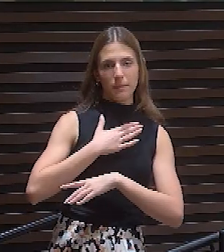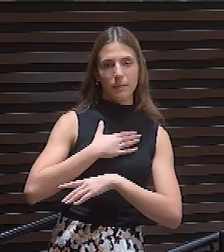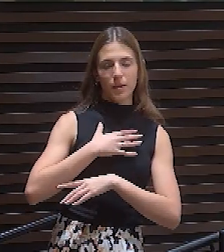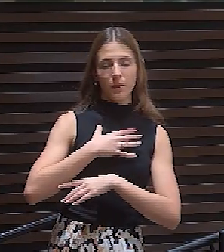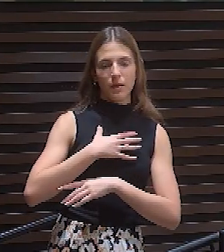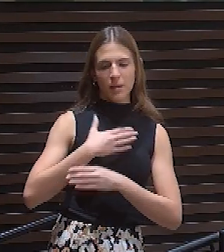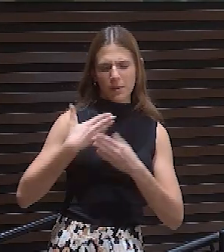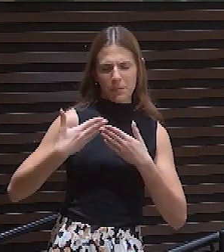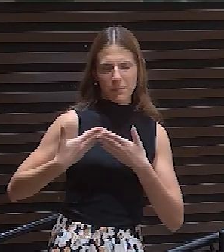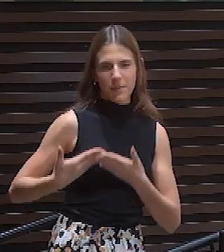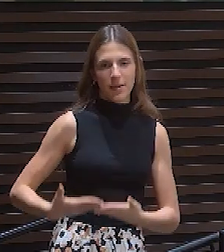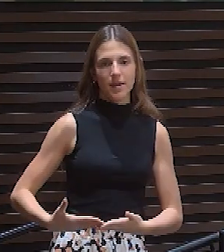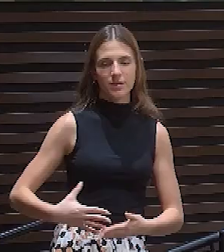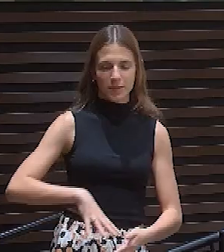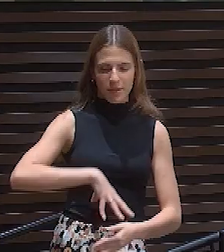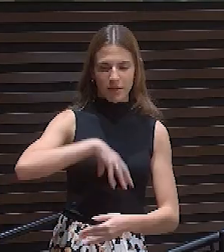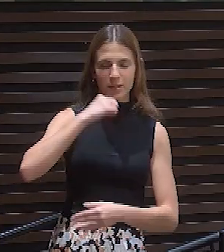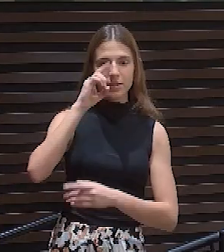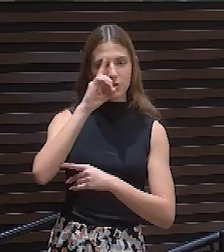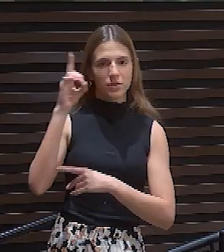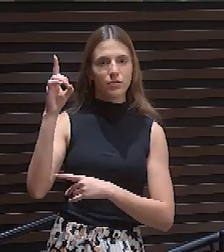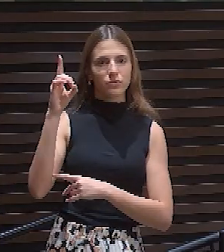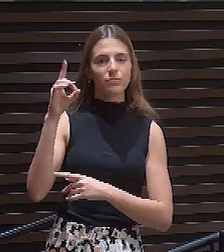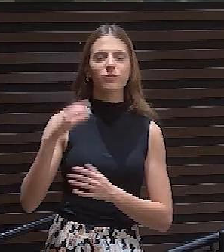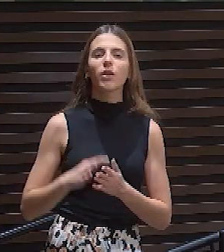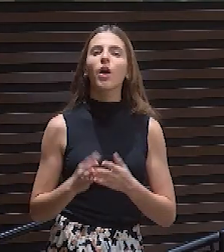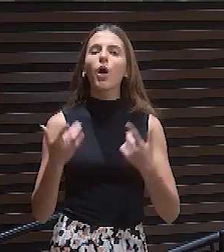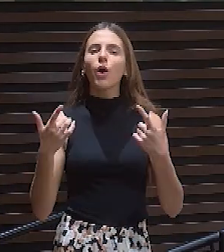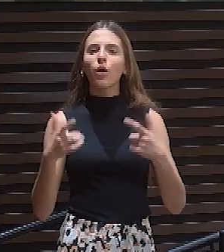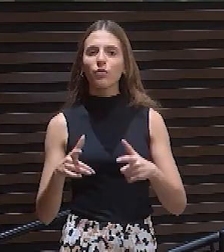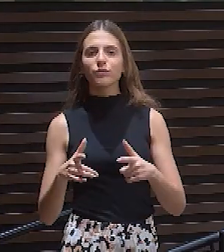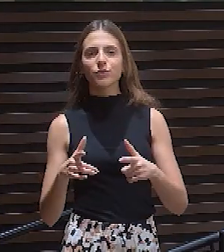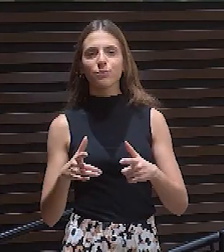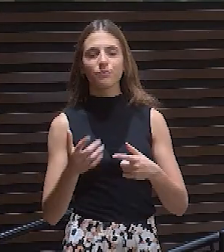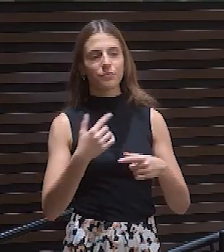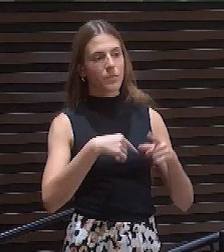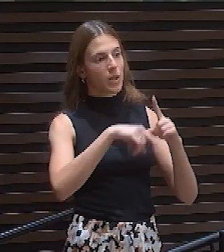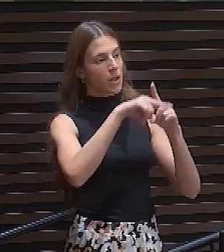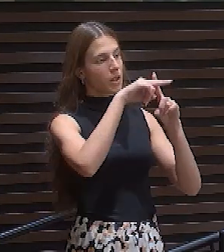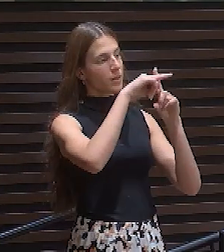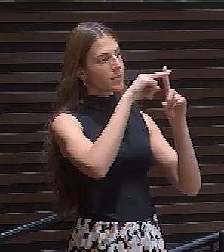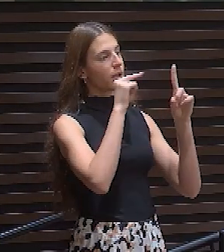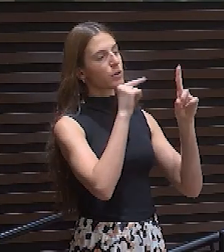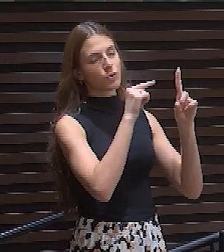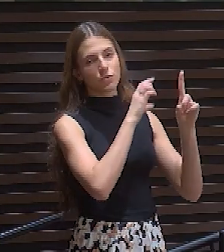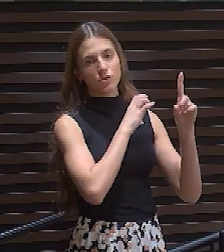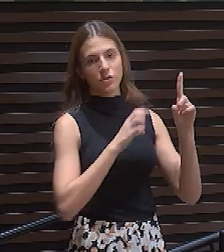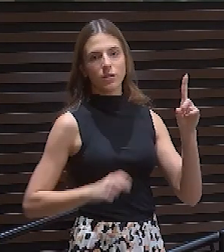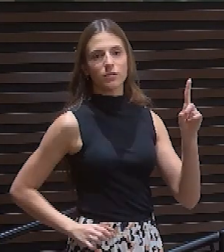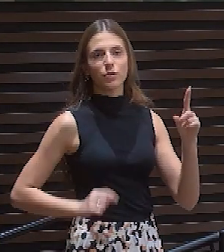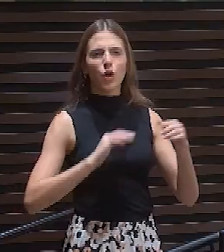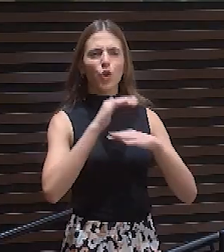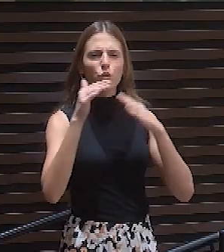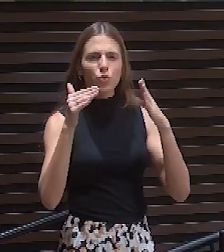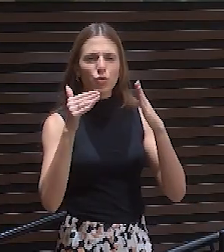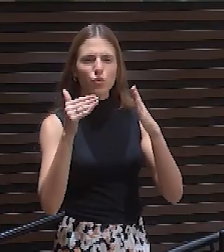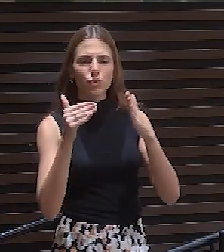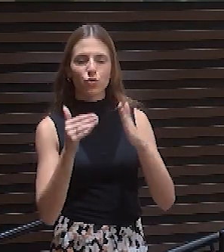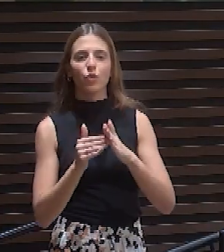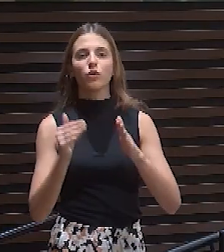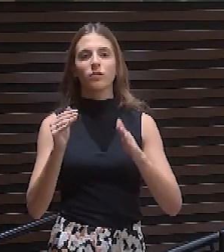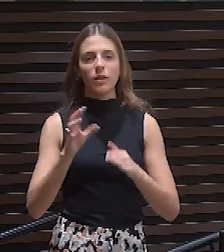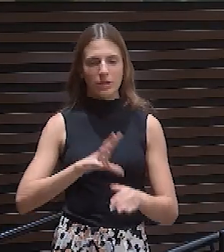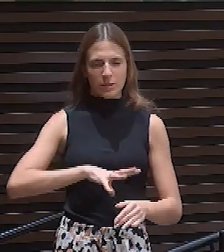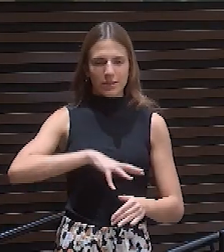que a ira de Deus caiu? Ali na cruz de Cristo. Toda a ira dele, que era contra